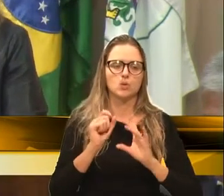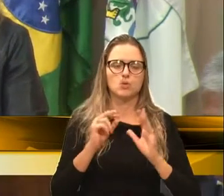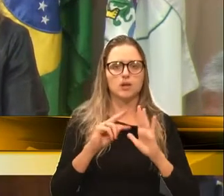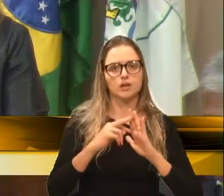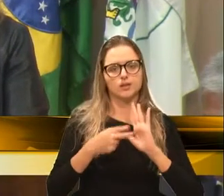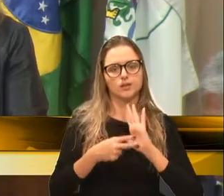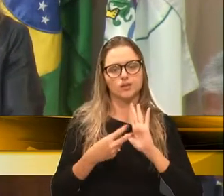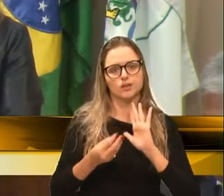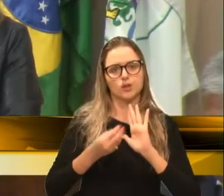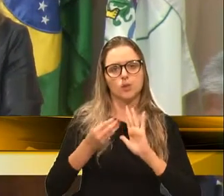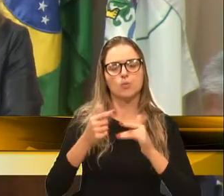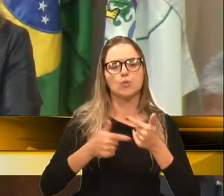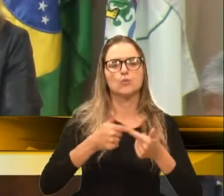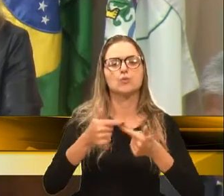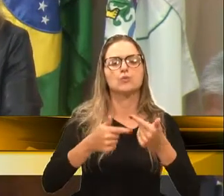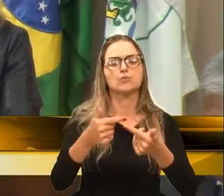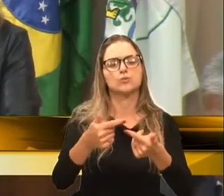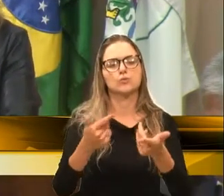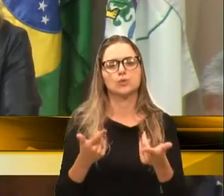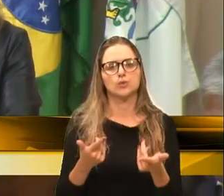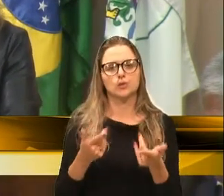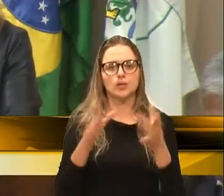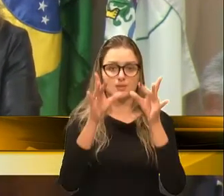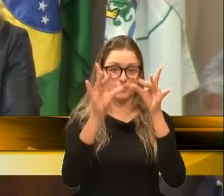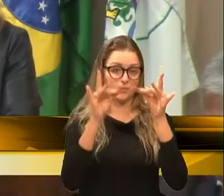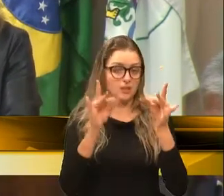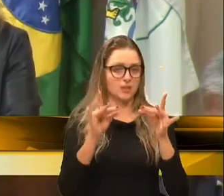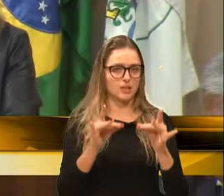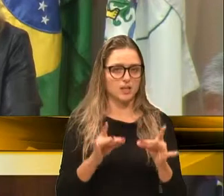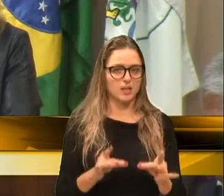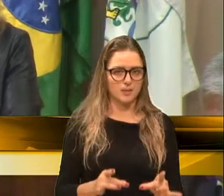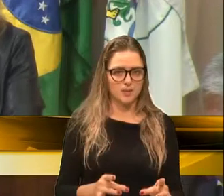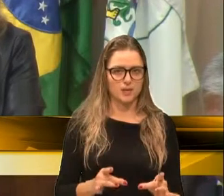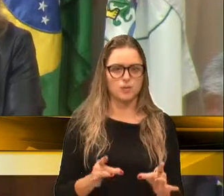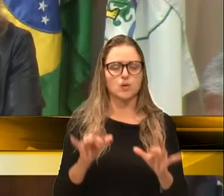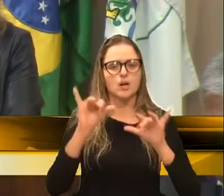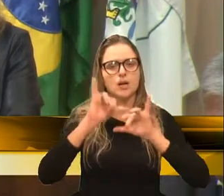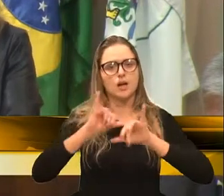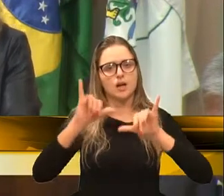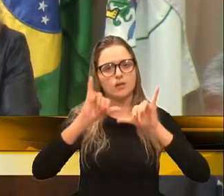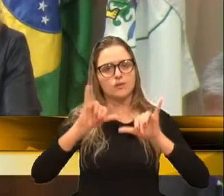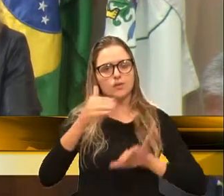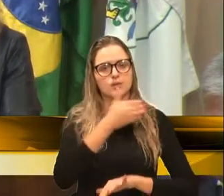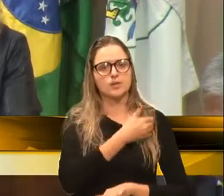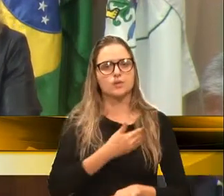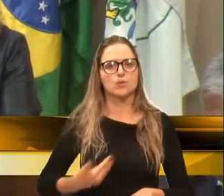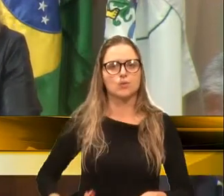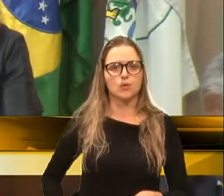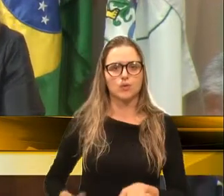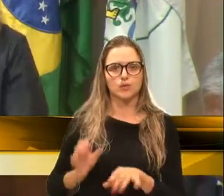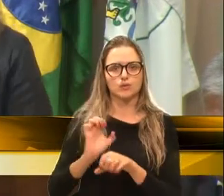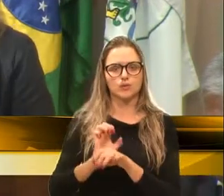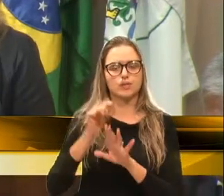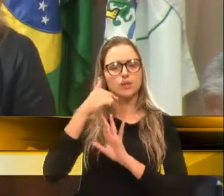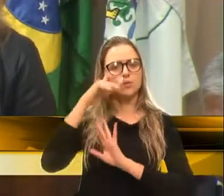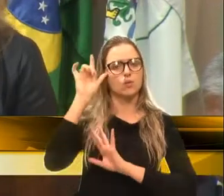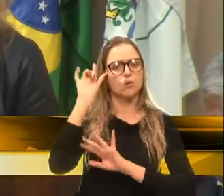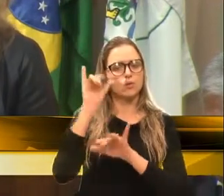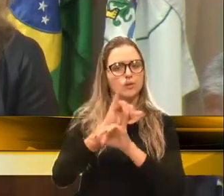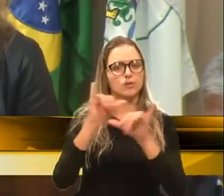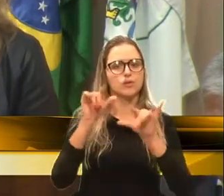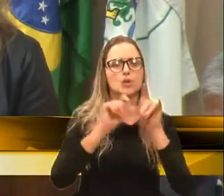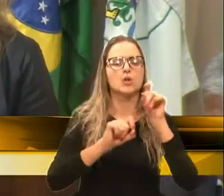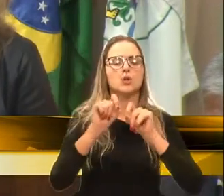tratava e como funcionava no detalhe. Essa notícia que o governo do Estado anunciou ontem, referente